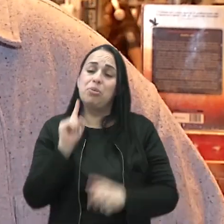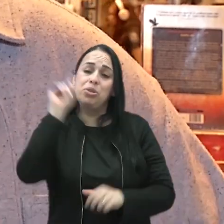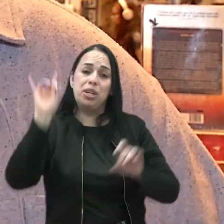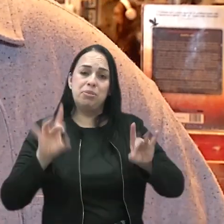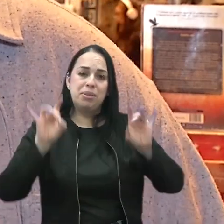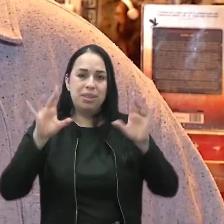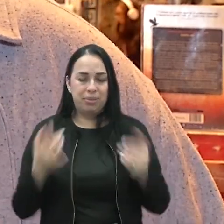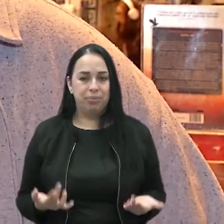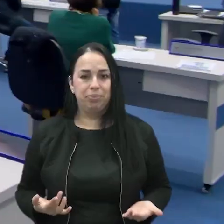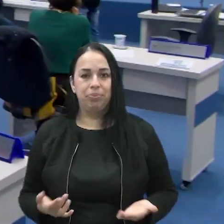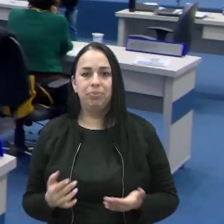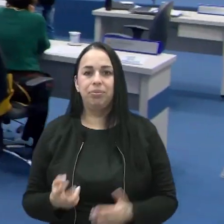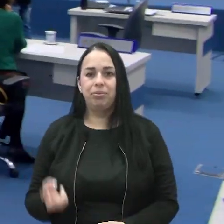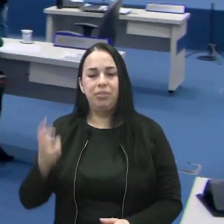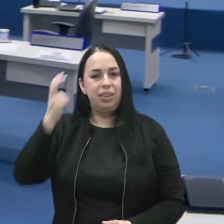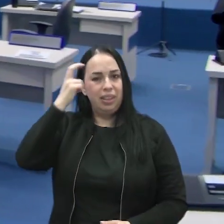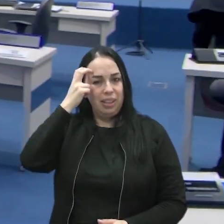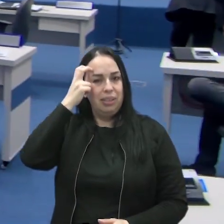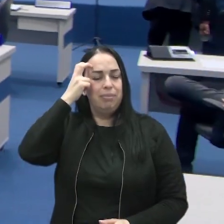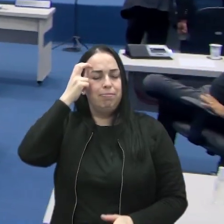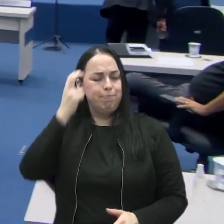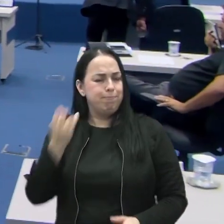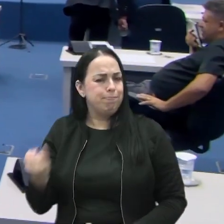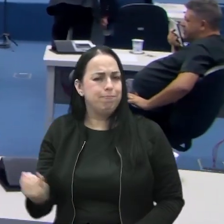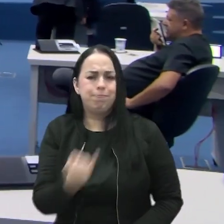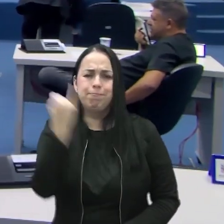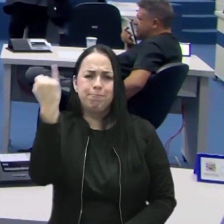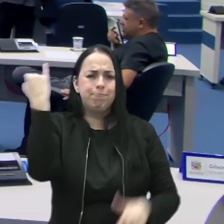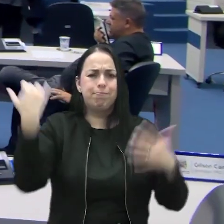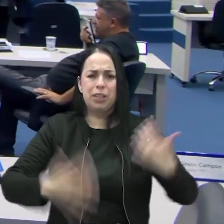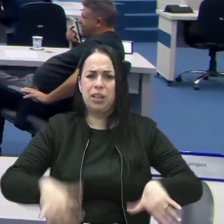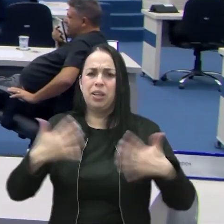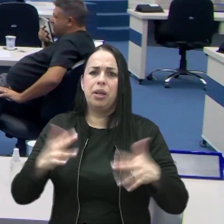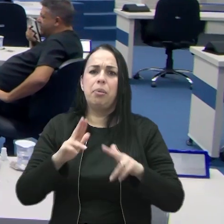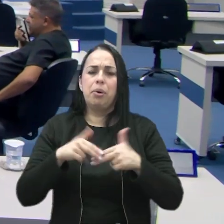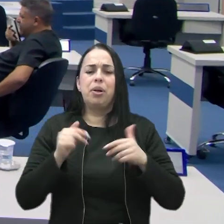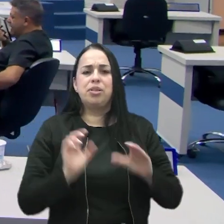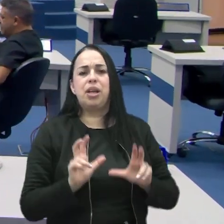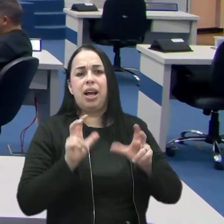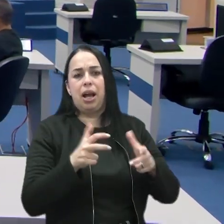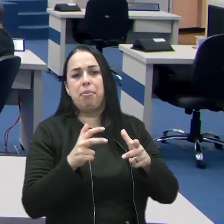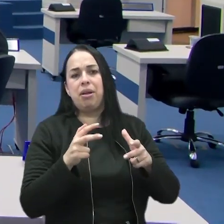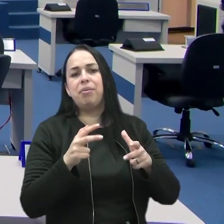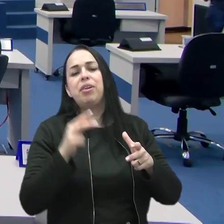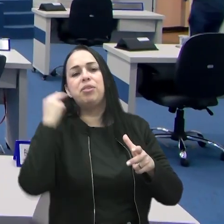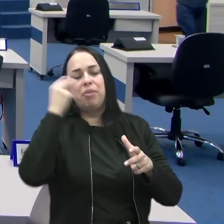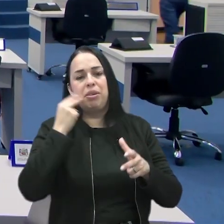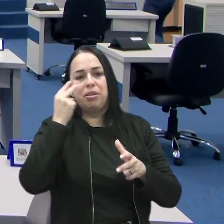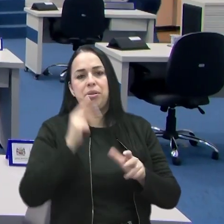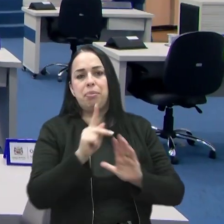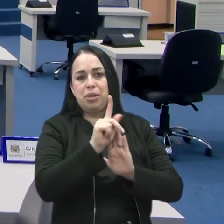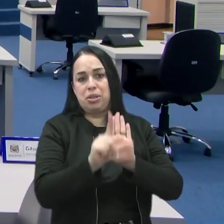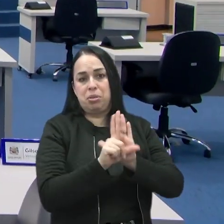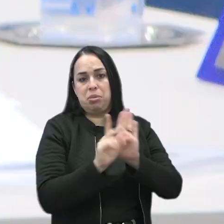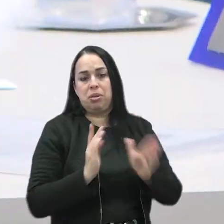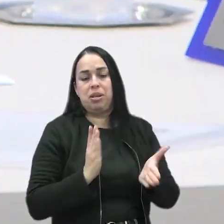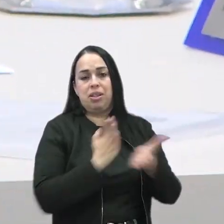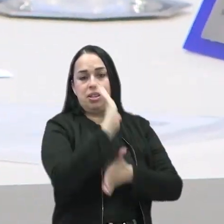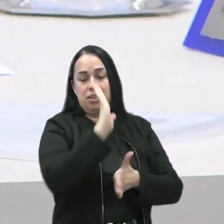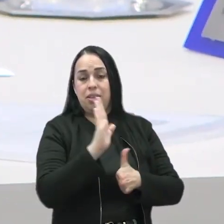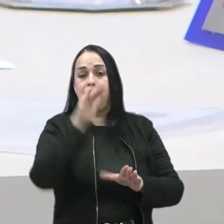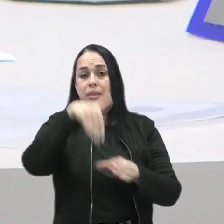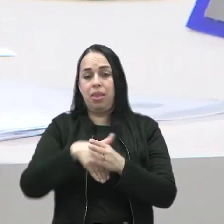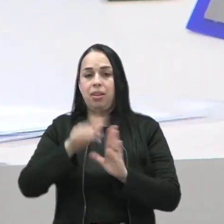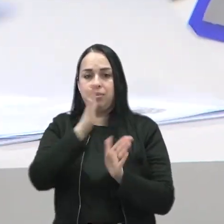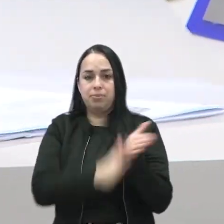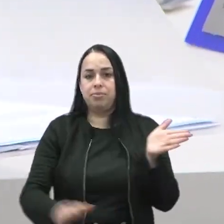isso é sempre muito especial. A cultura é considerada tão relevante que a Câmara Municipal aprovou uma lei que